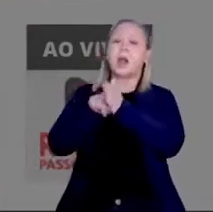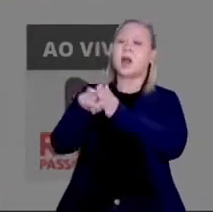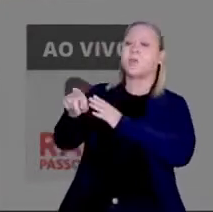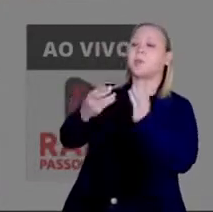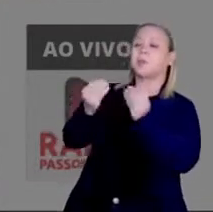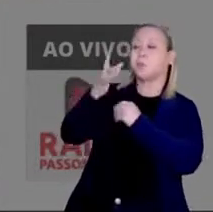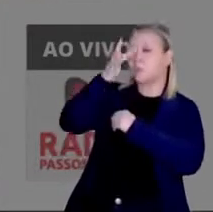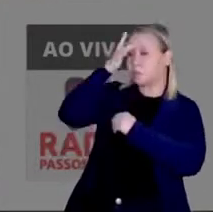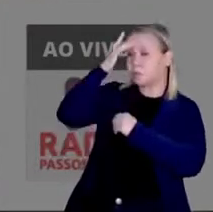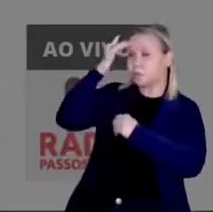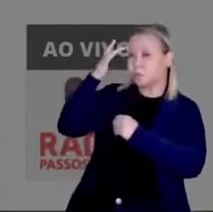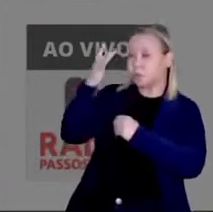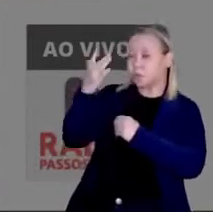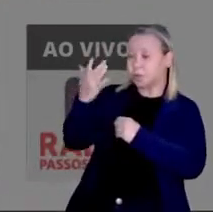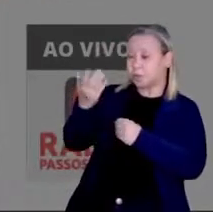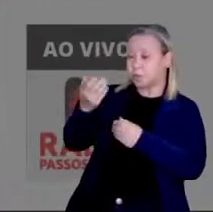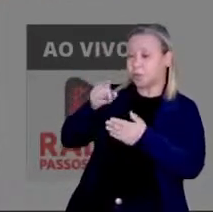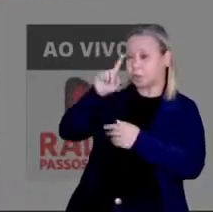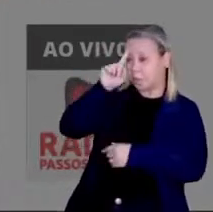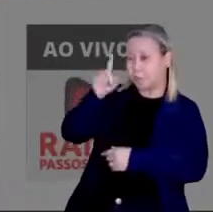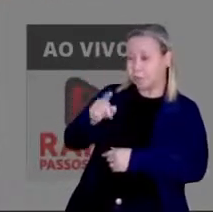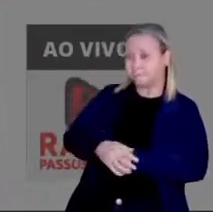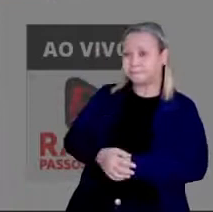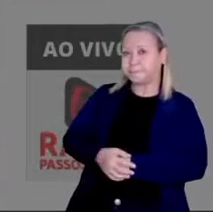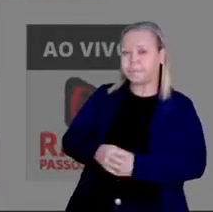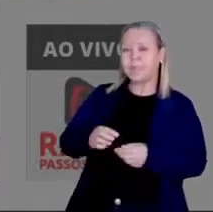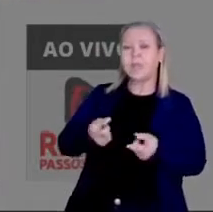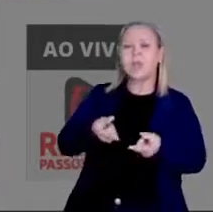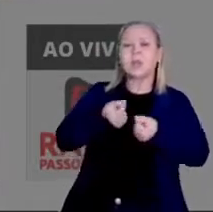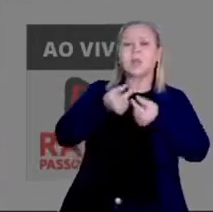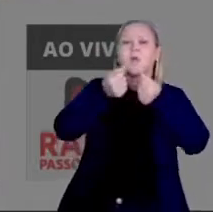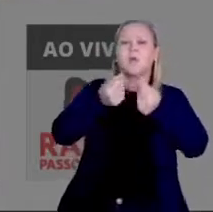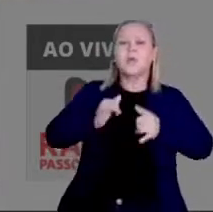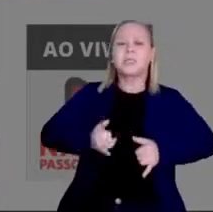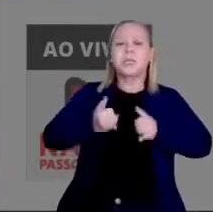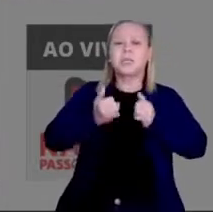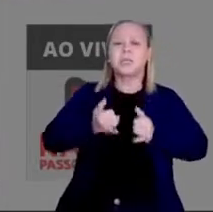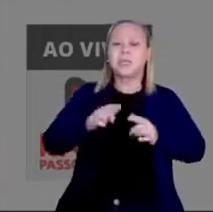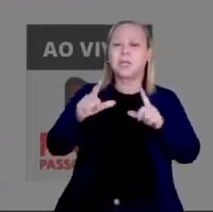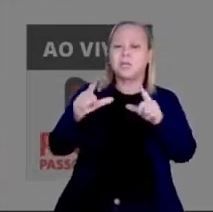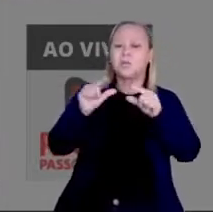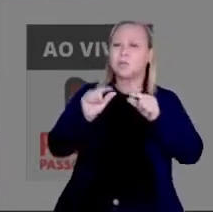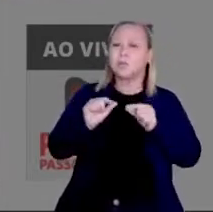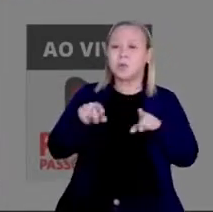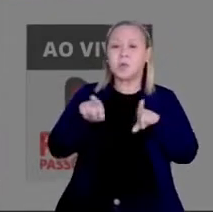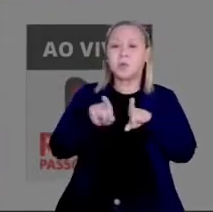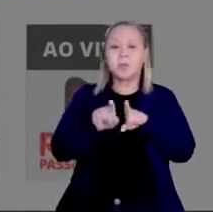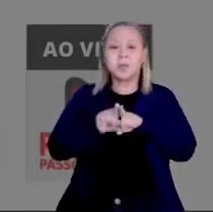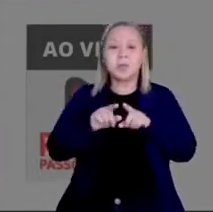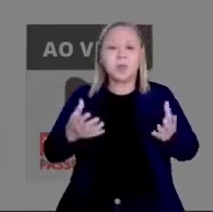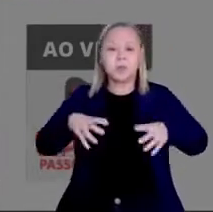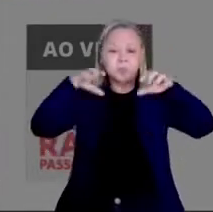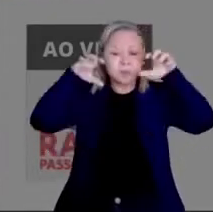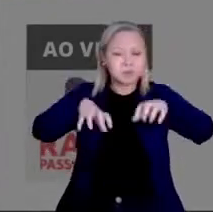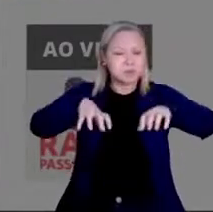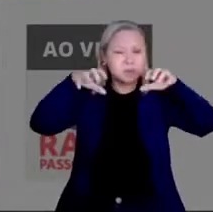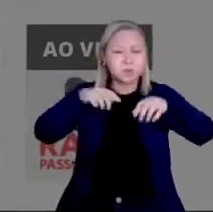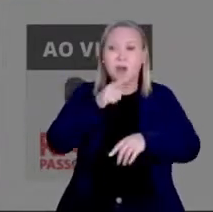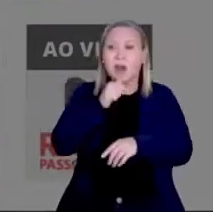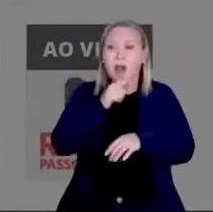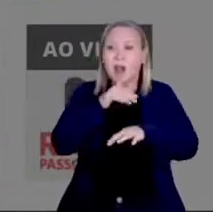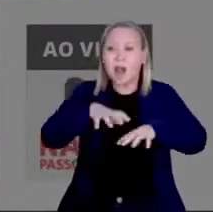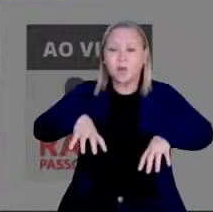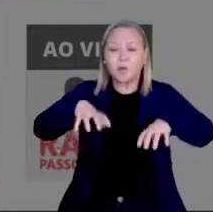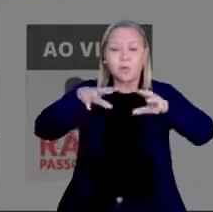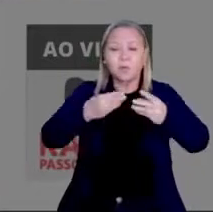que do seu perfil discutir com os interessados essa questão da outorga, porque nós temos hoje